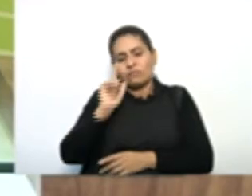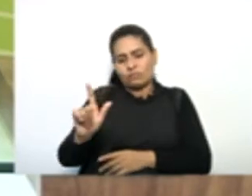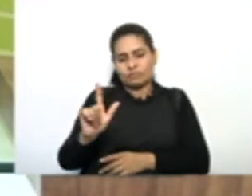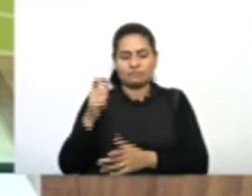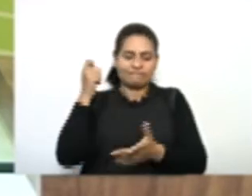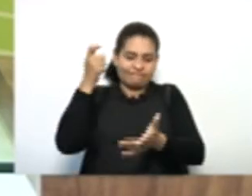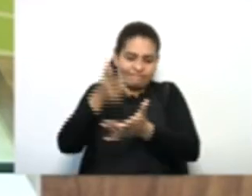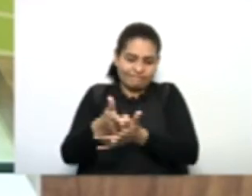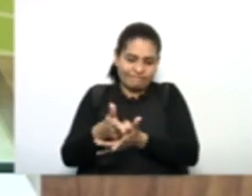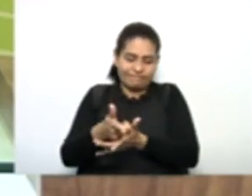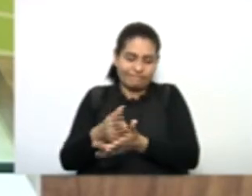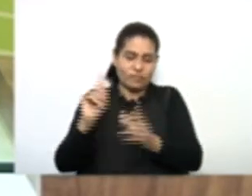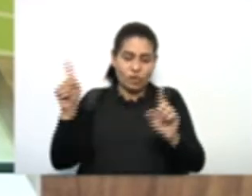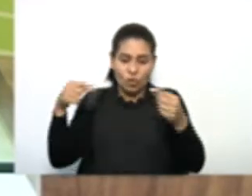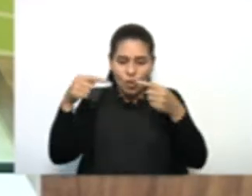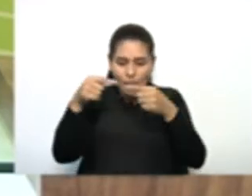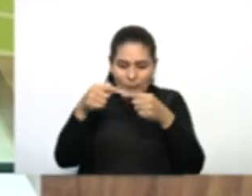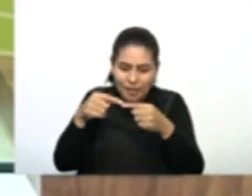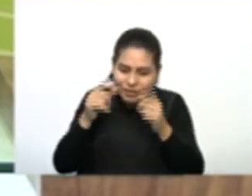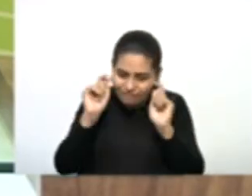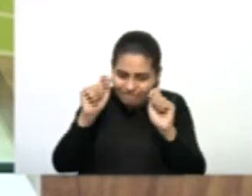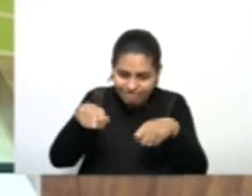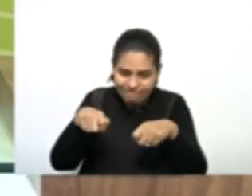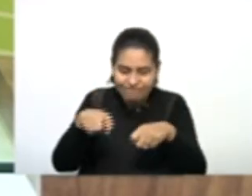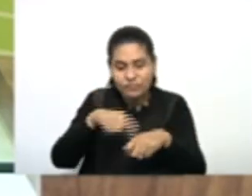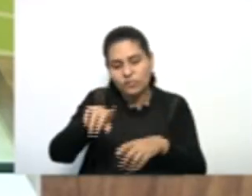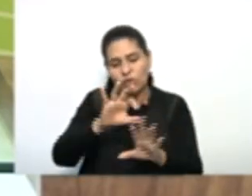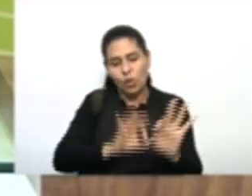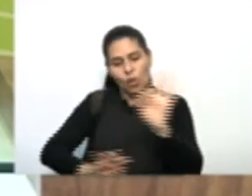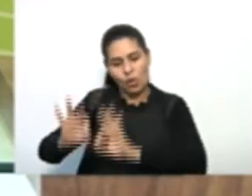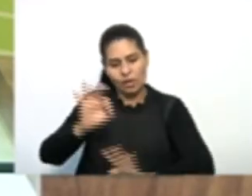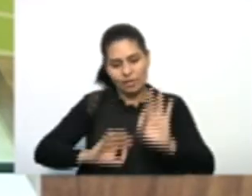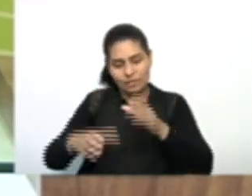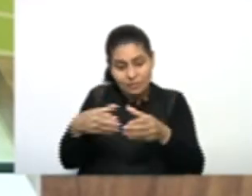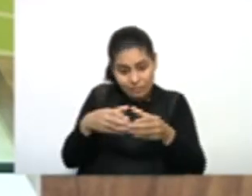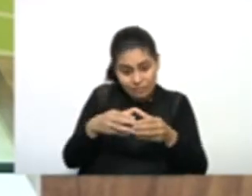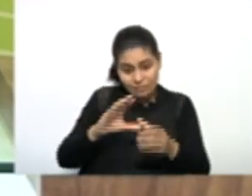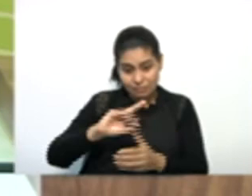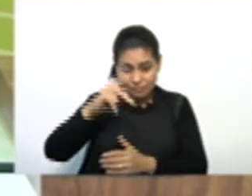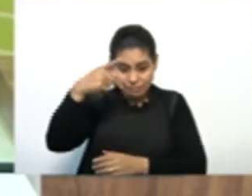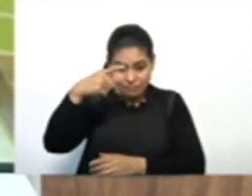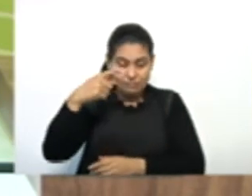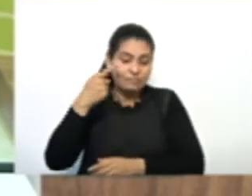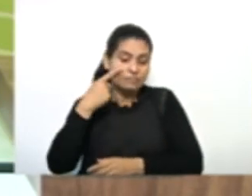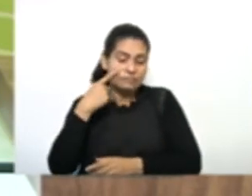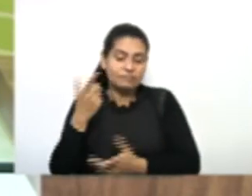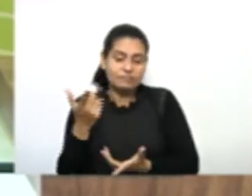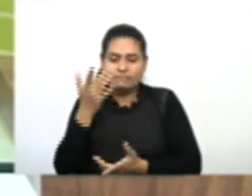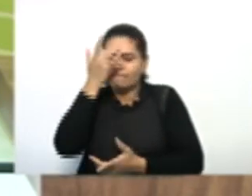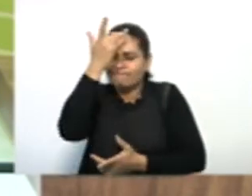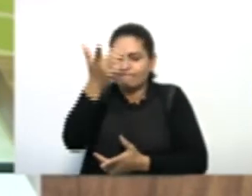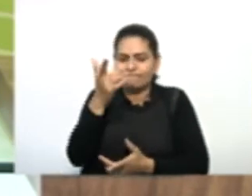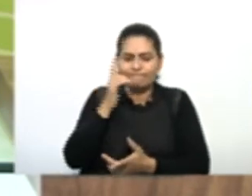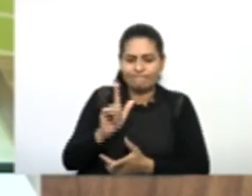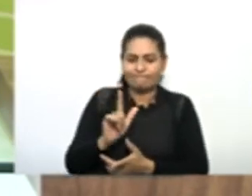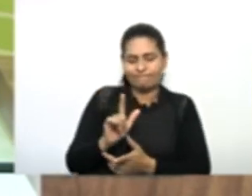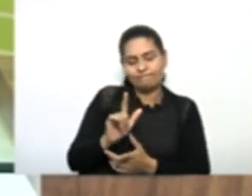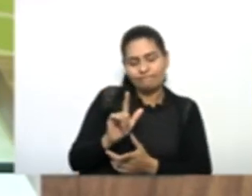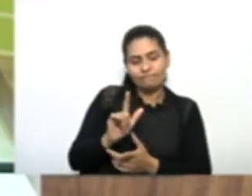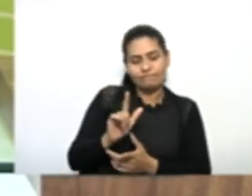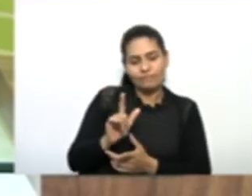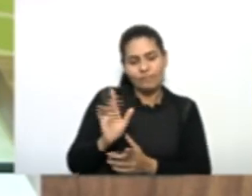de você conseguir atingir esse objetivo, né? Você organiza um grupo e até mesmo fica mais fácil de você ter uma